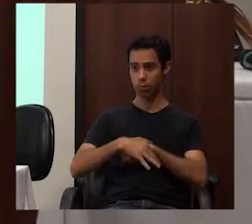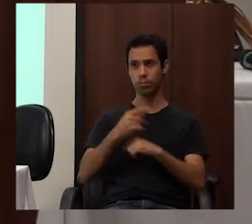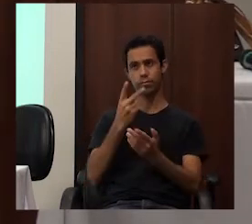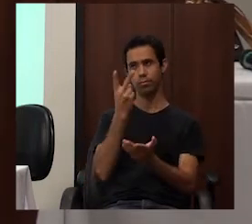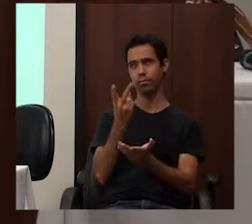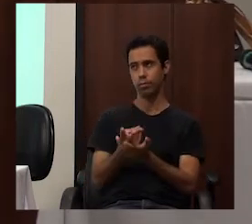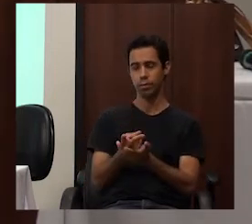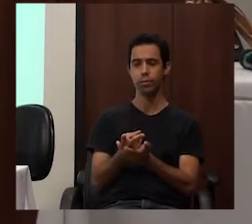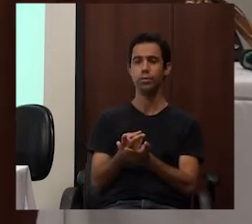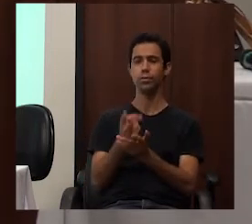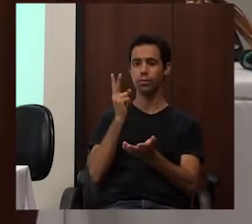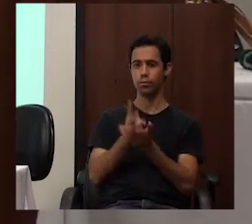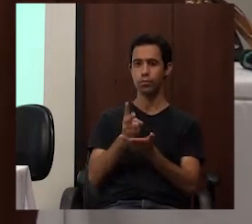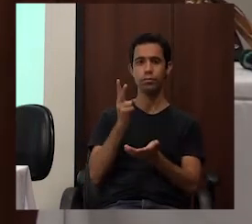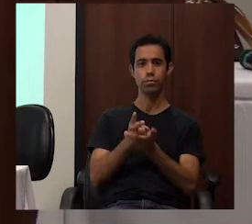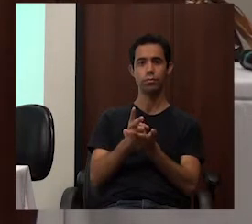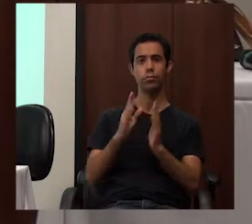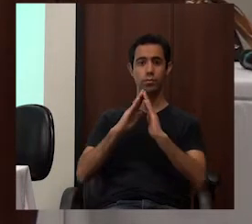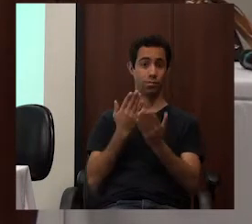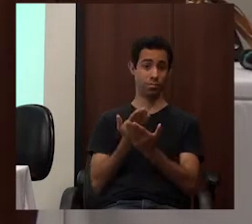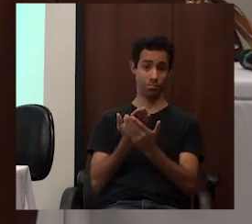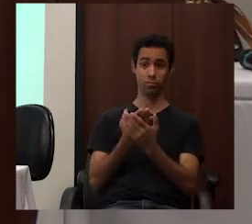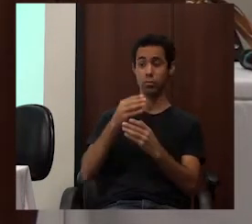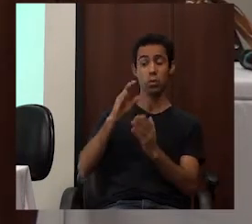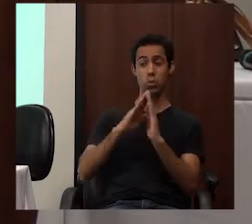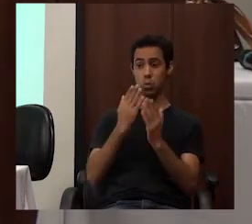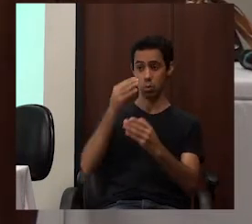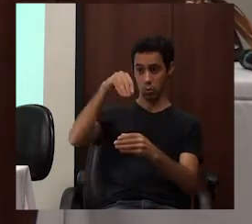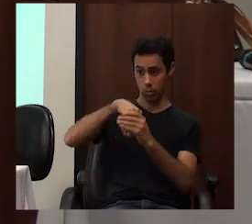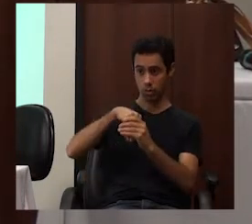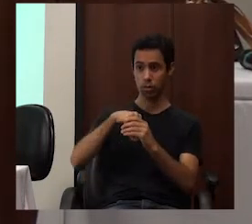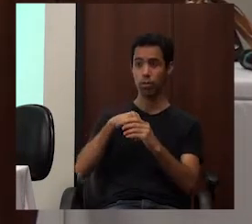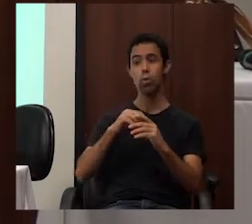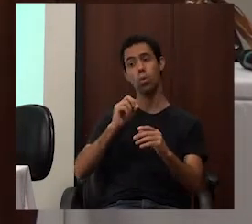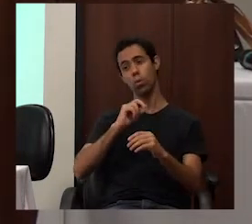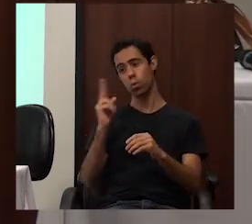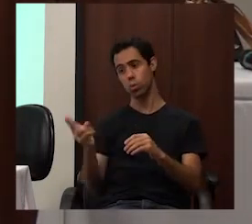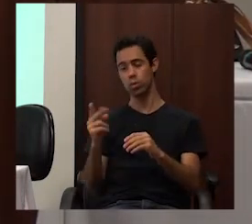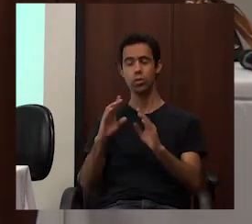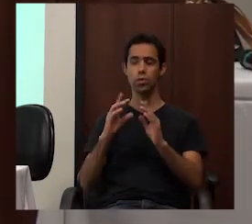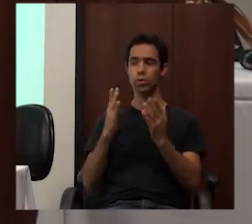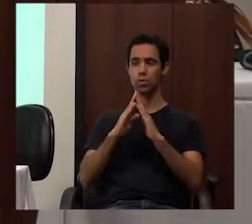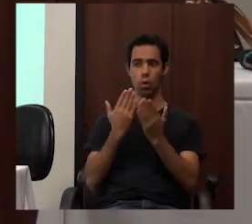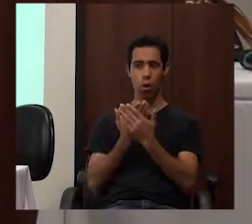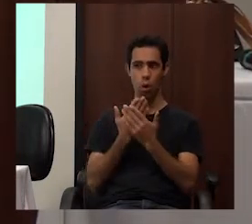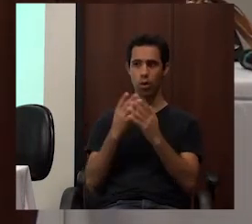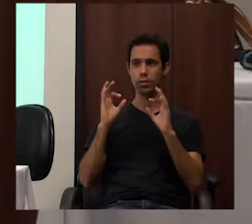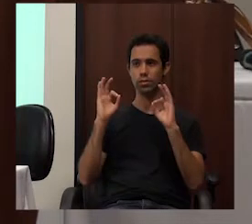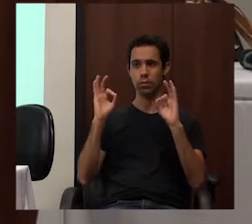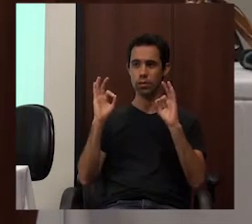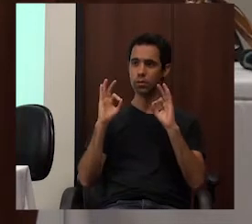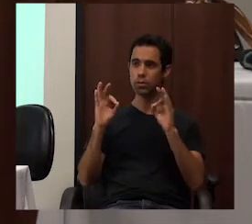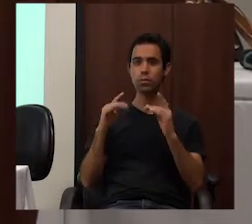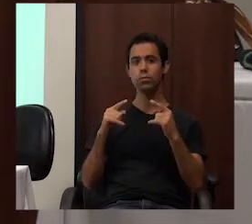internado num estabelecimento ou ficar numa escola especial até seus pais virem a